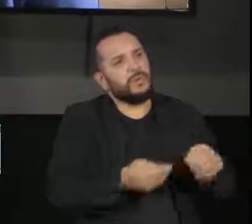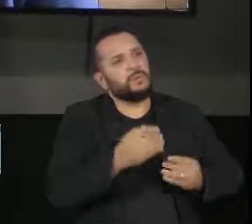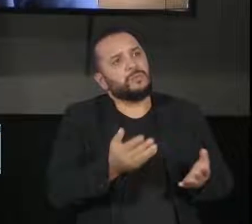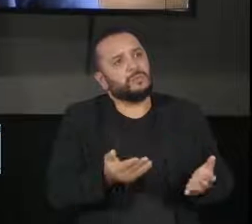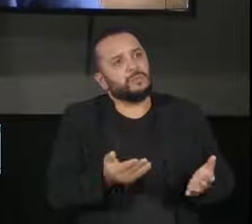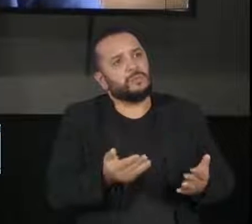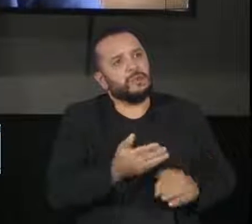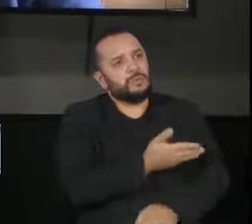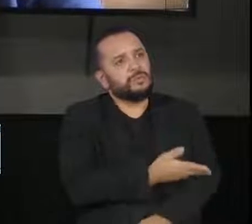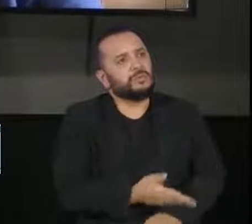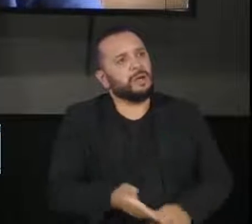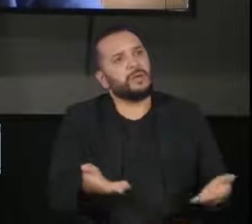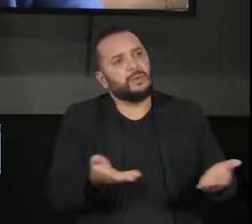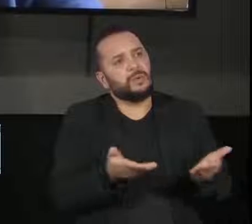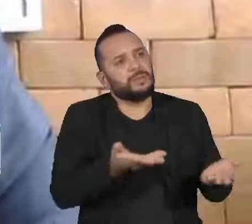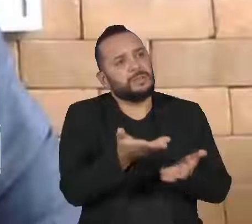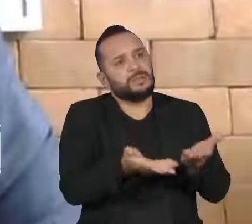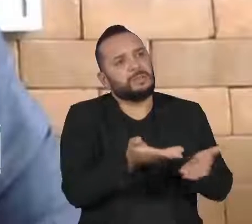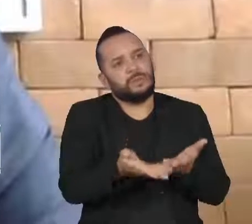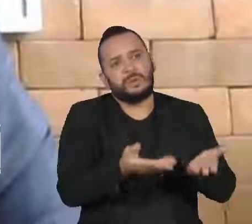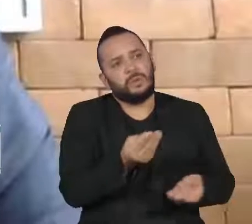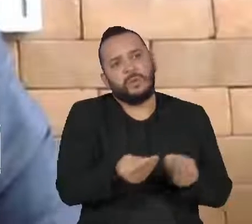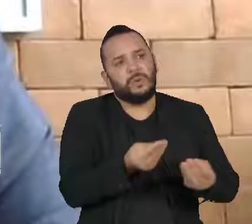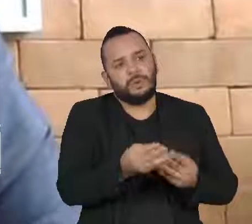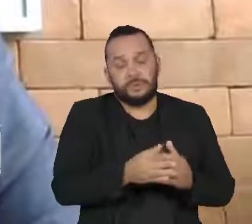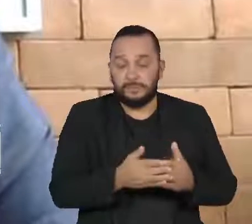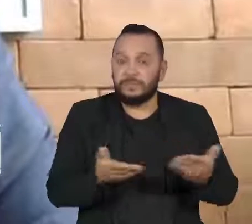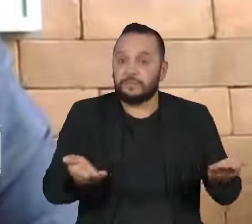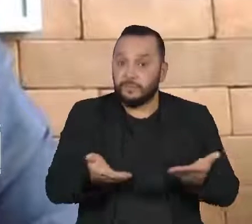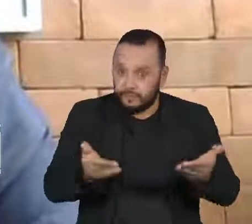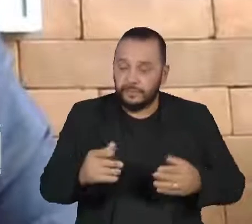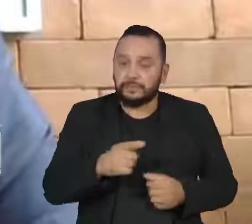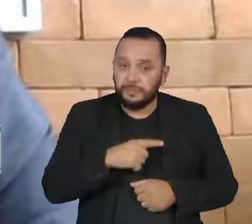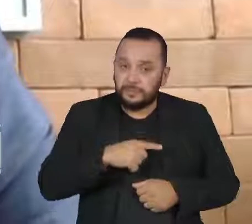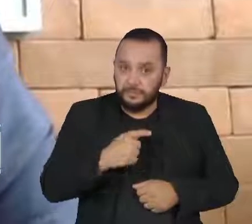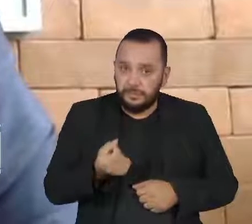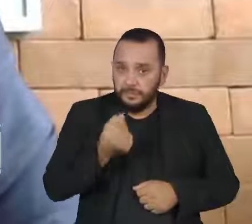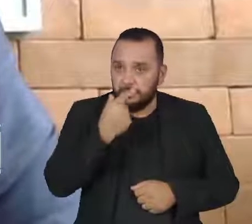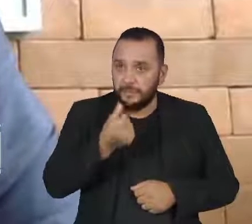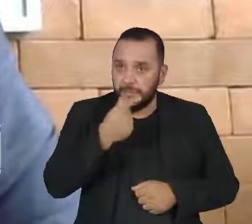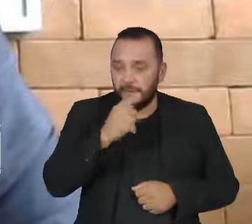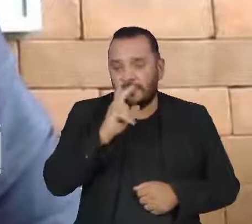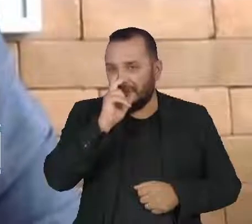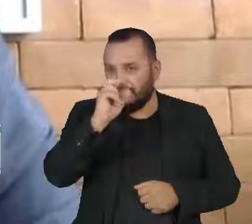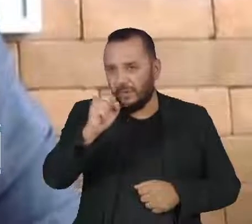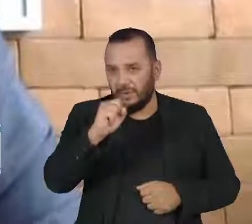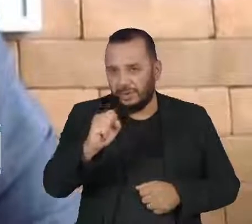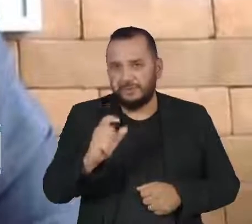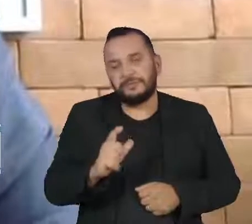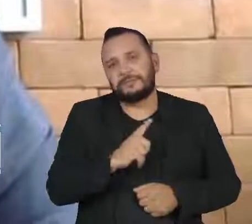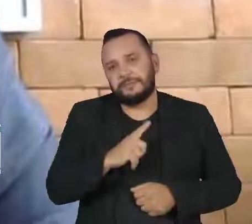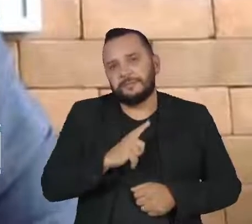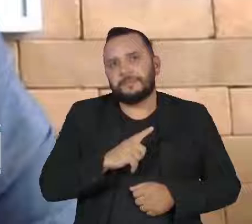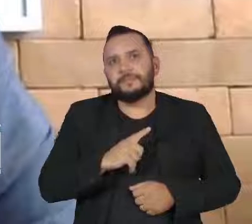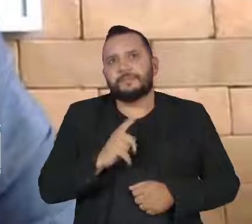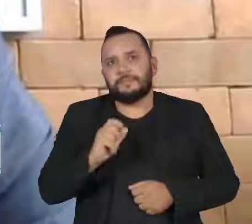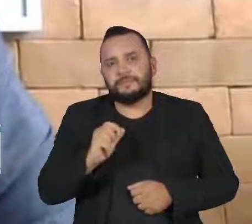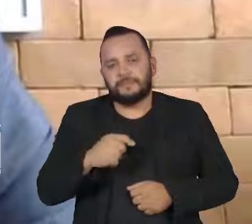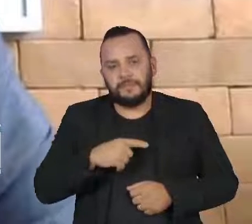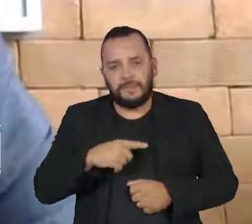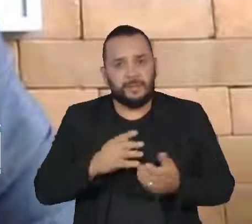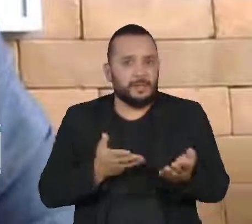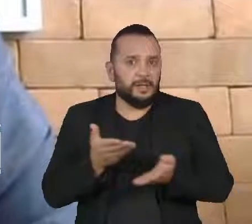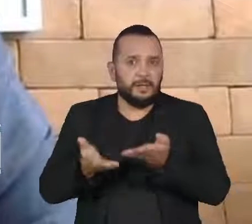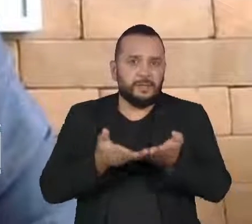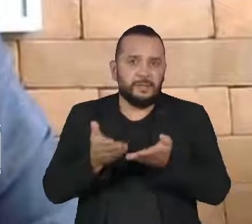Joyce, nós avançamos muito no tratamento, né? Hoje nós temos drogas muito potentes, que é a chamada